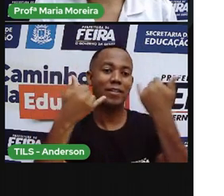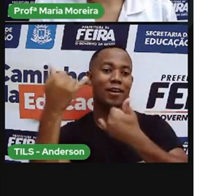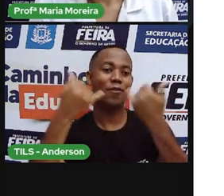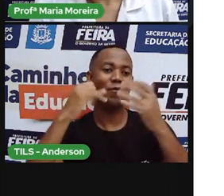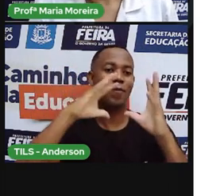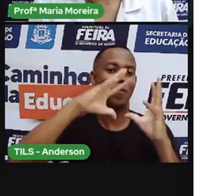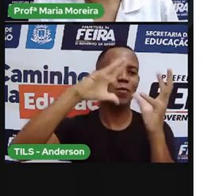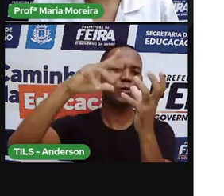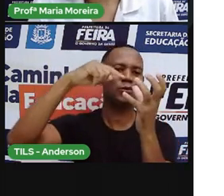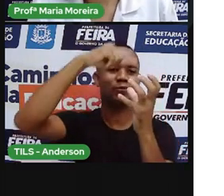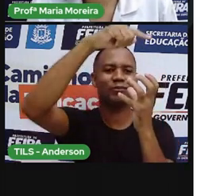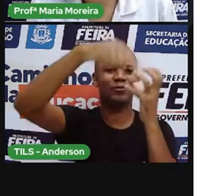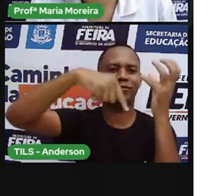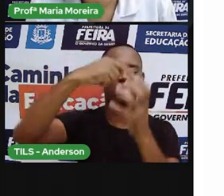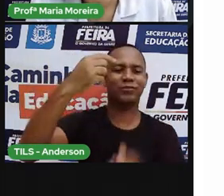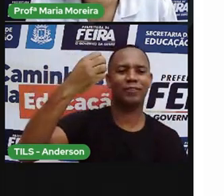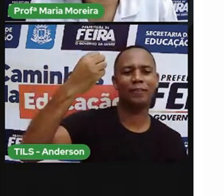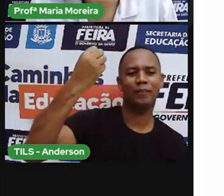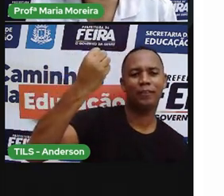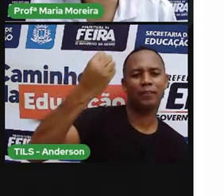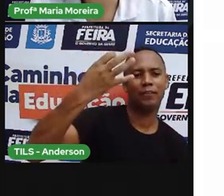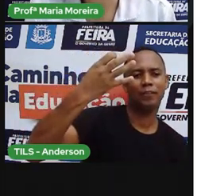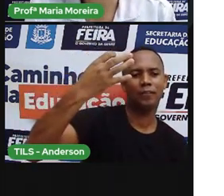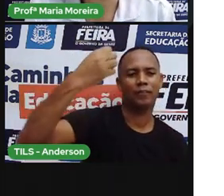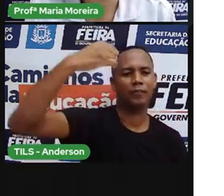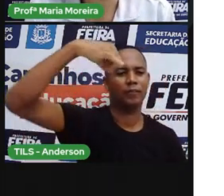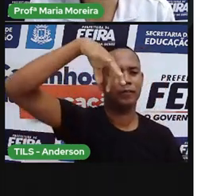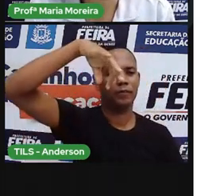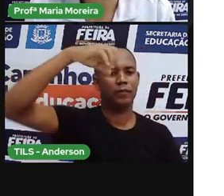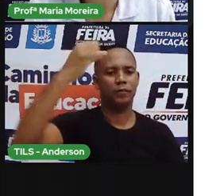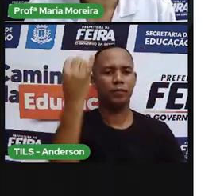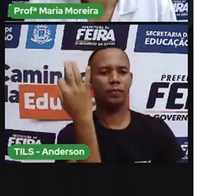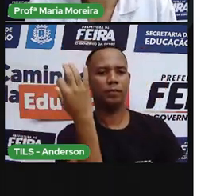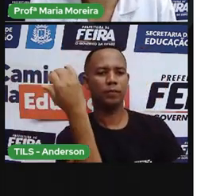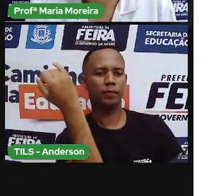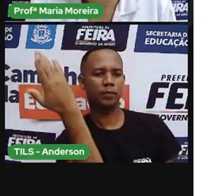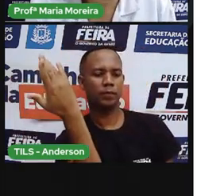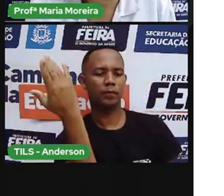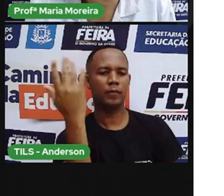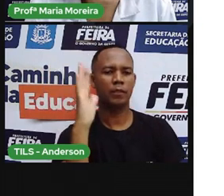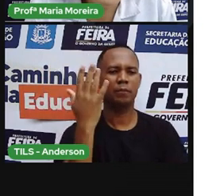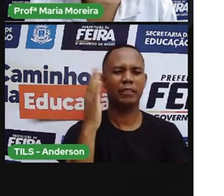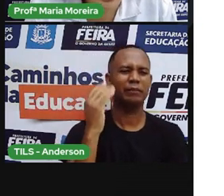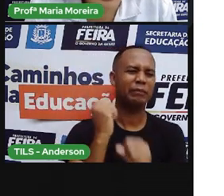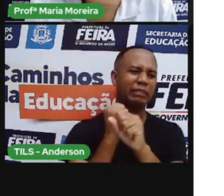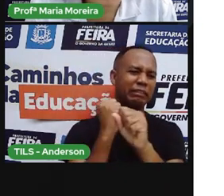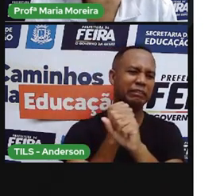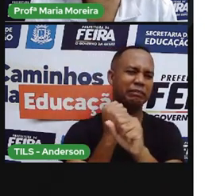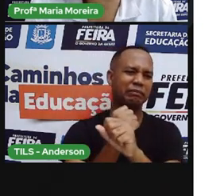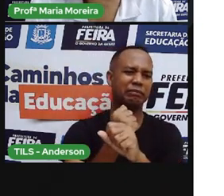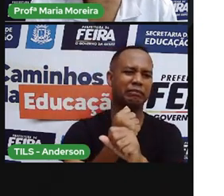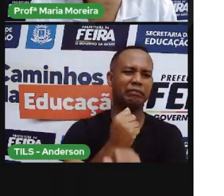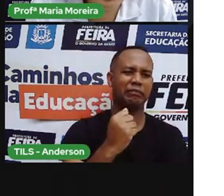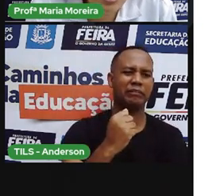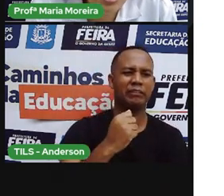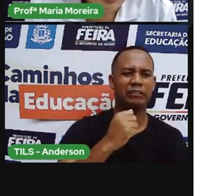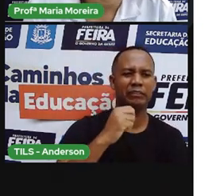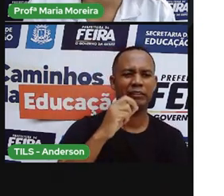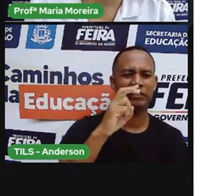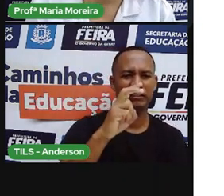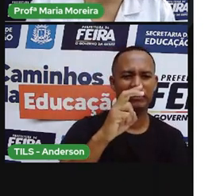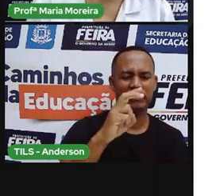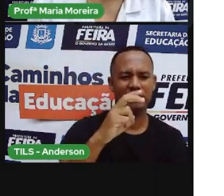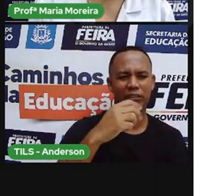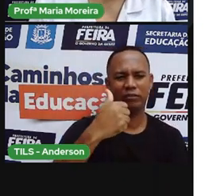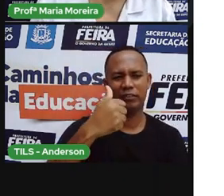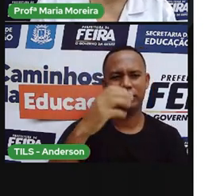espaciais, bom, foi possível estabelecer que a Terra possui cerca de 510 milhões